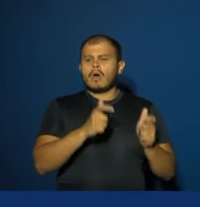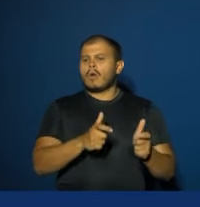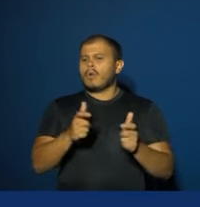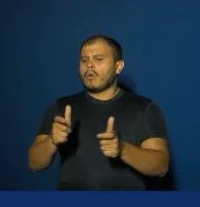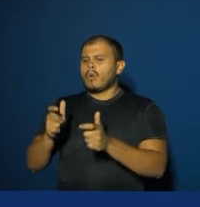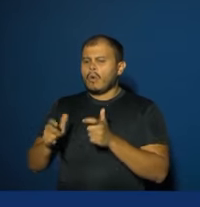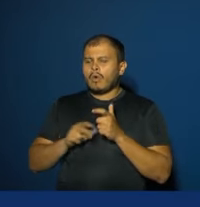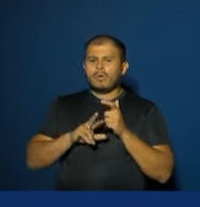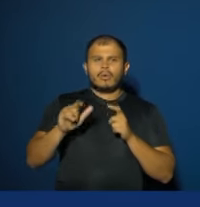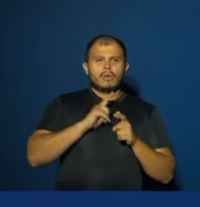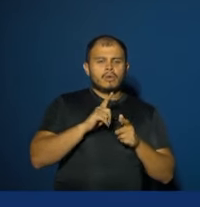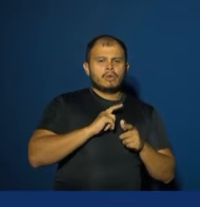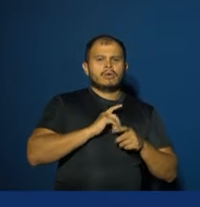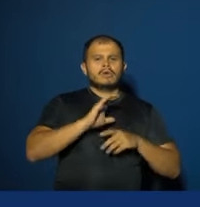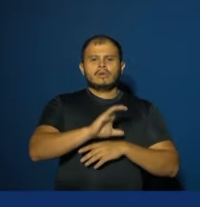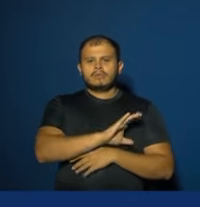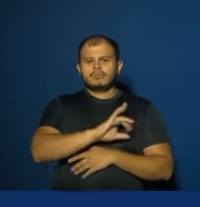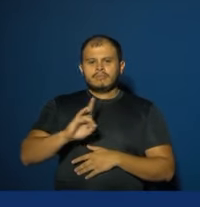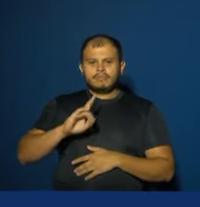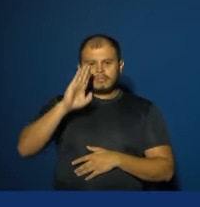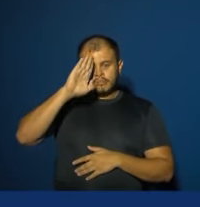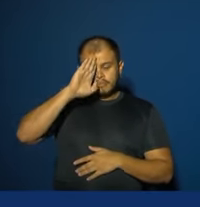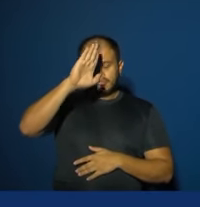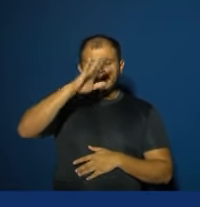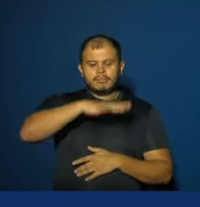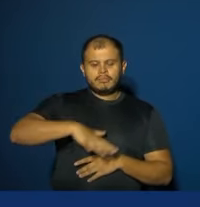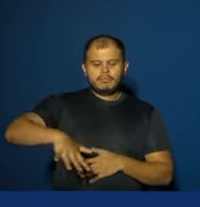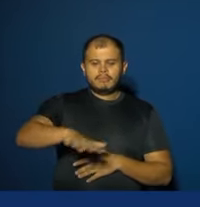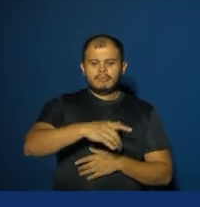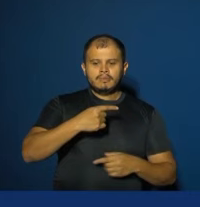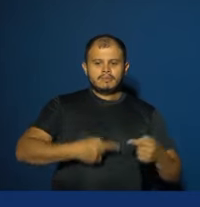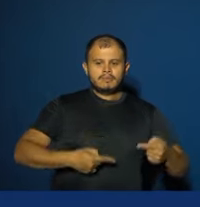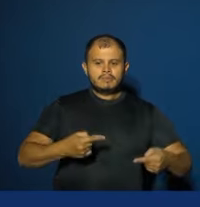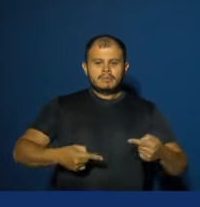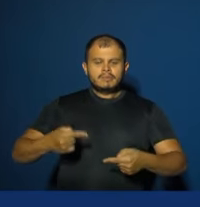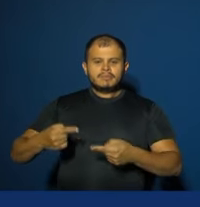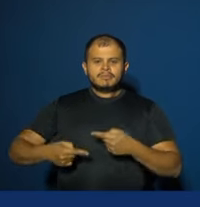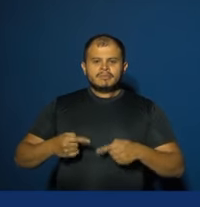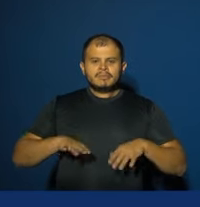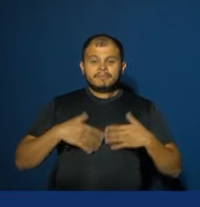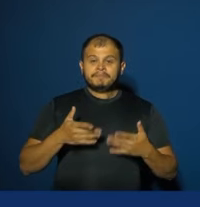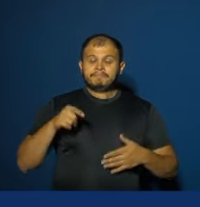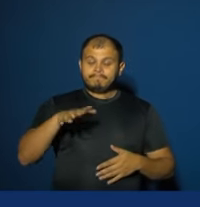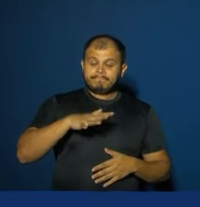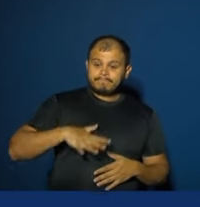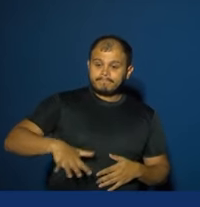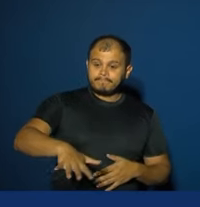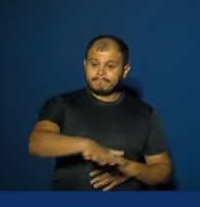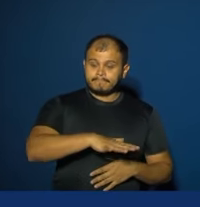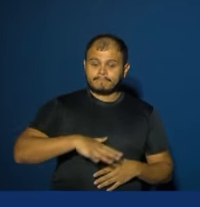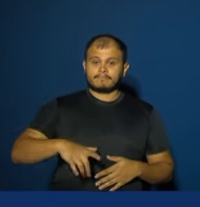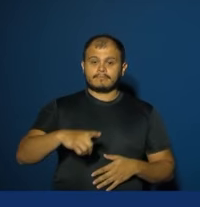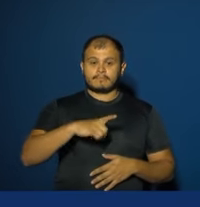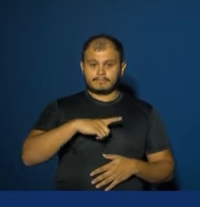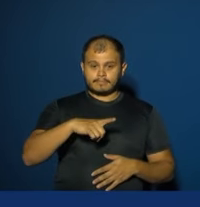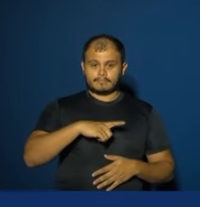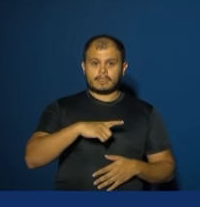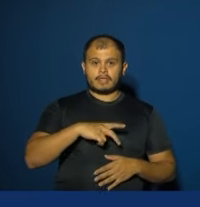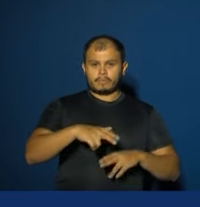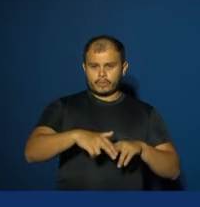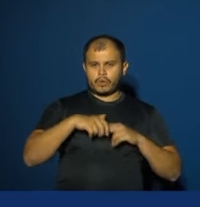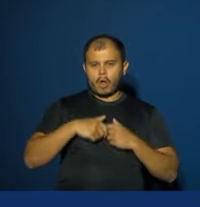coordenação que era principalmente na parte política né Então esse é um esse é um terreno né que pela